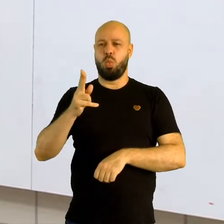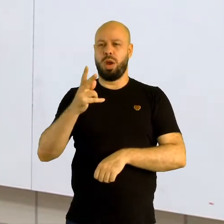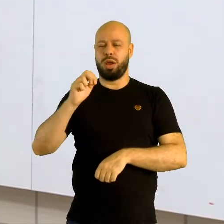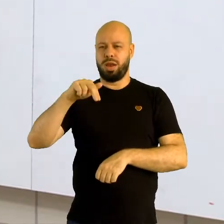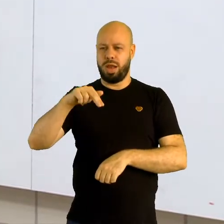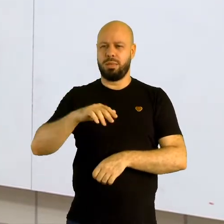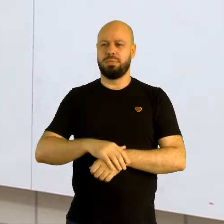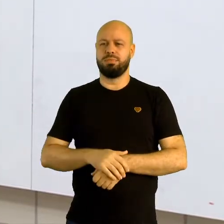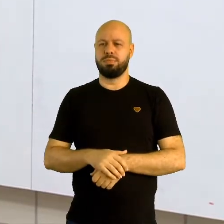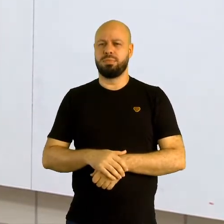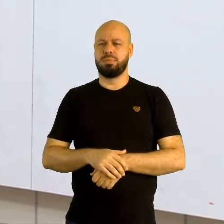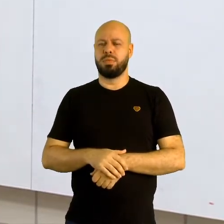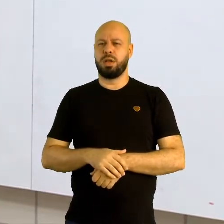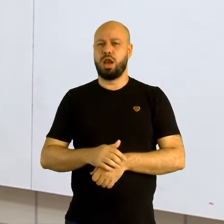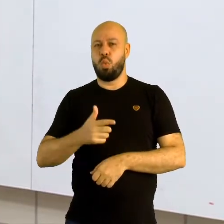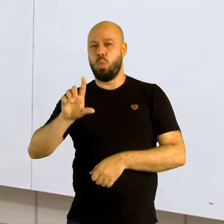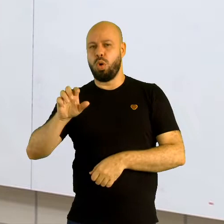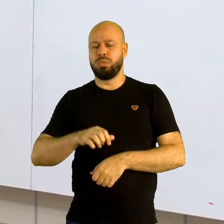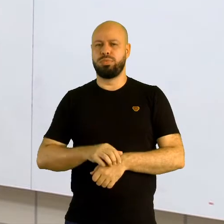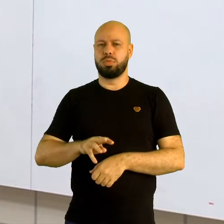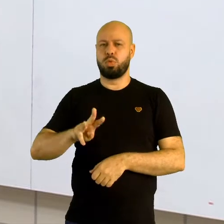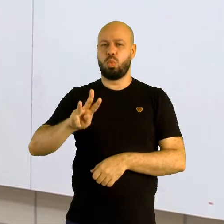Who? Então, who